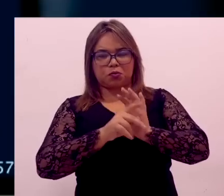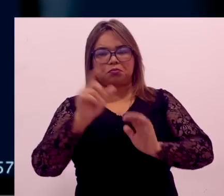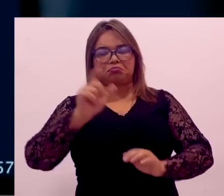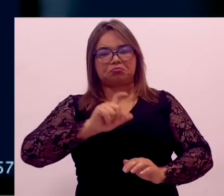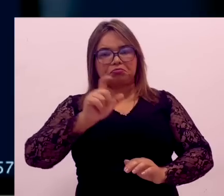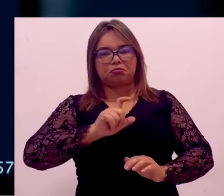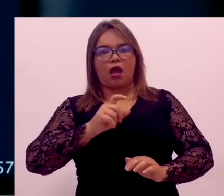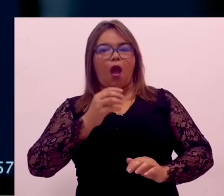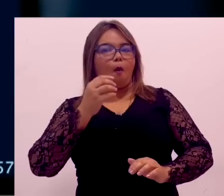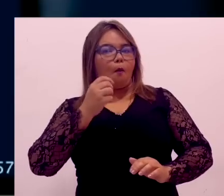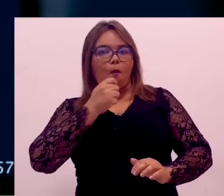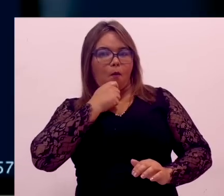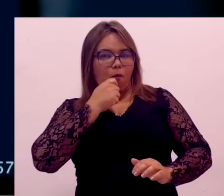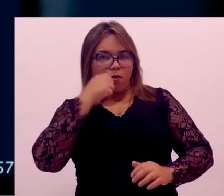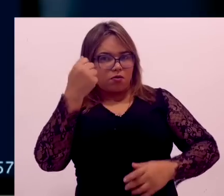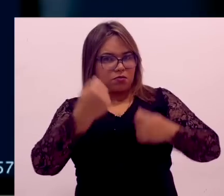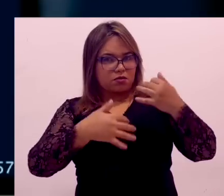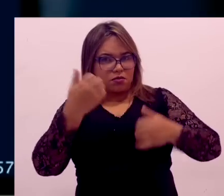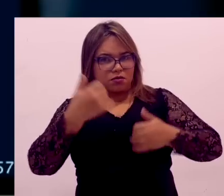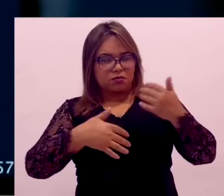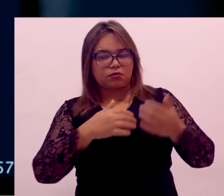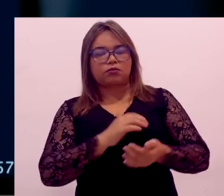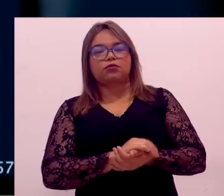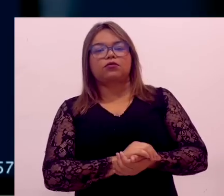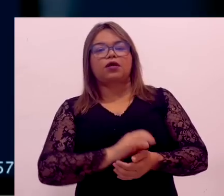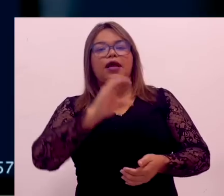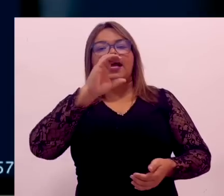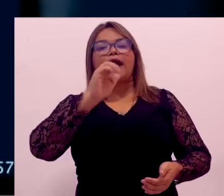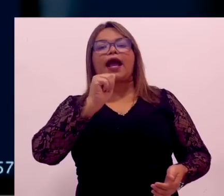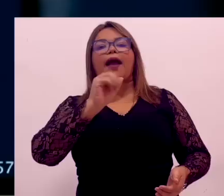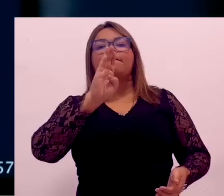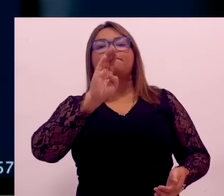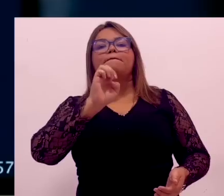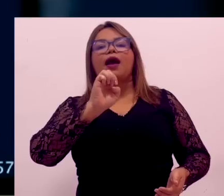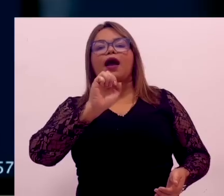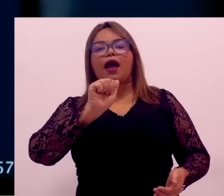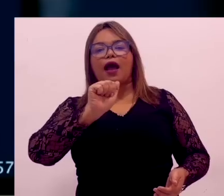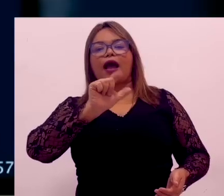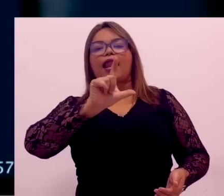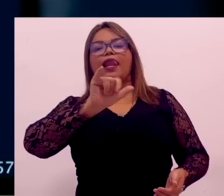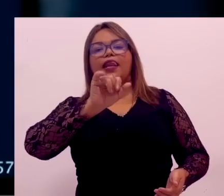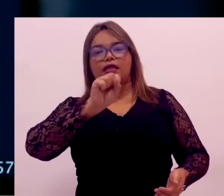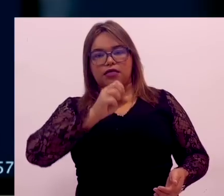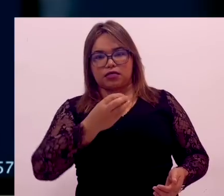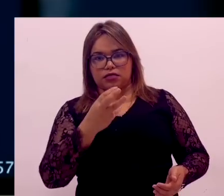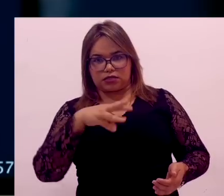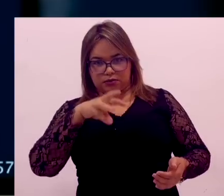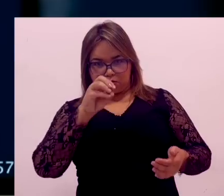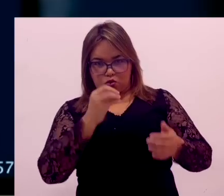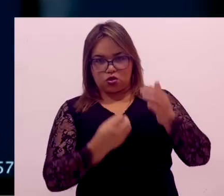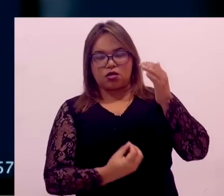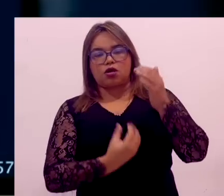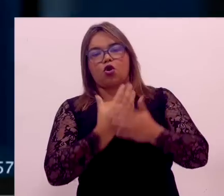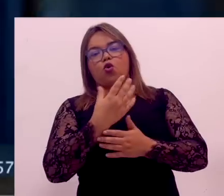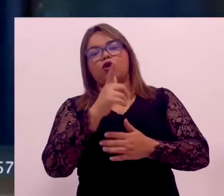e os assassinos. Nós ainda não lidamos com esses últimos. Do cabalismo veio eventualmente o